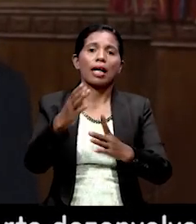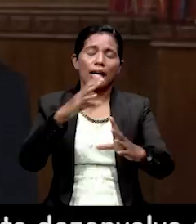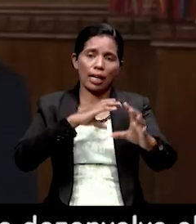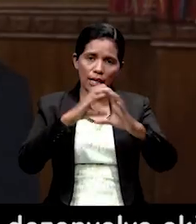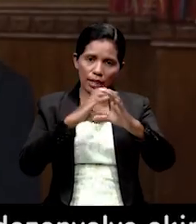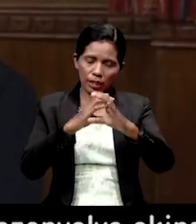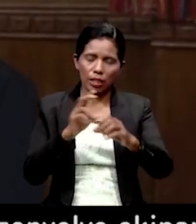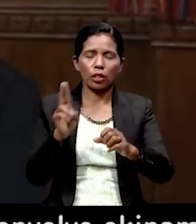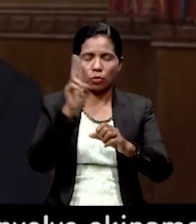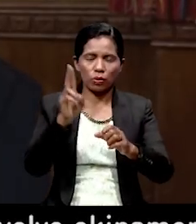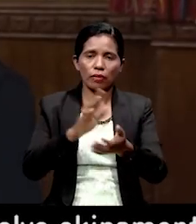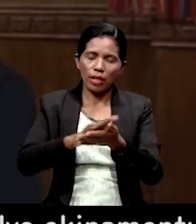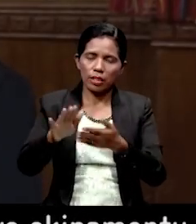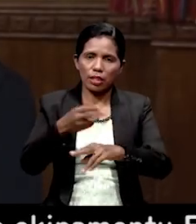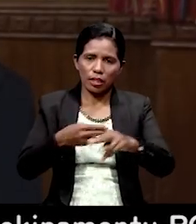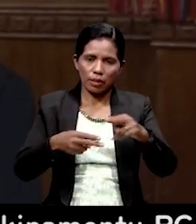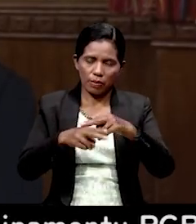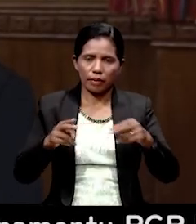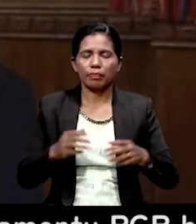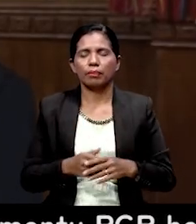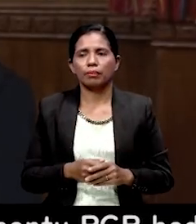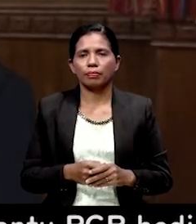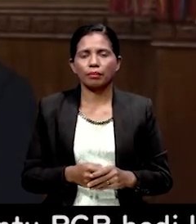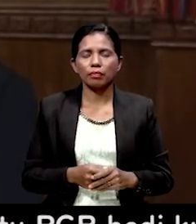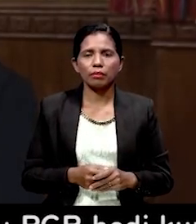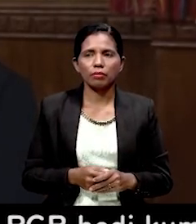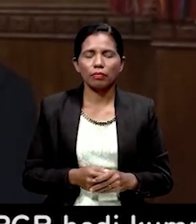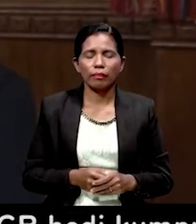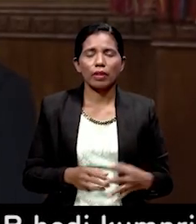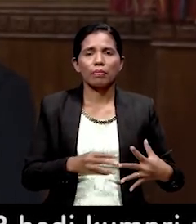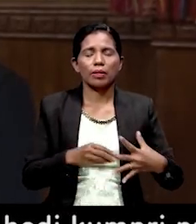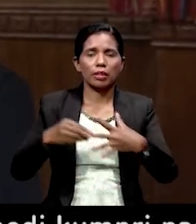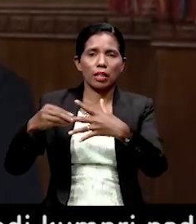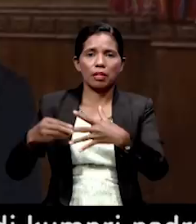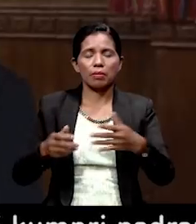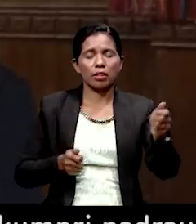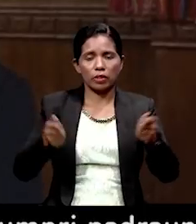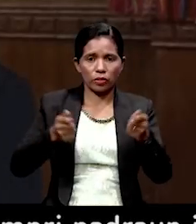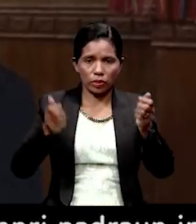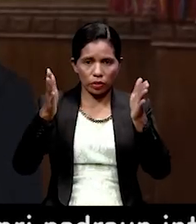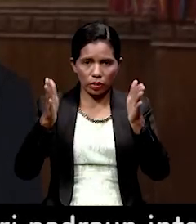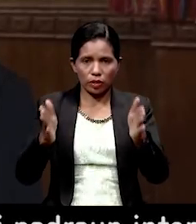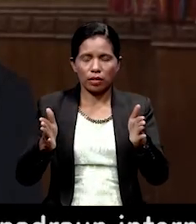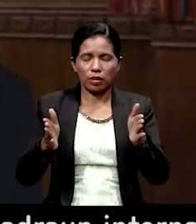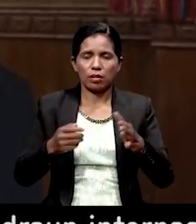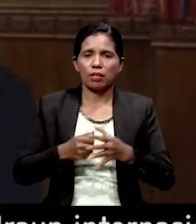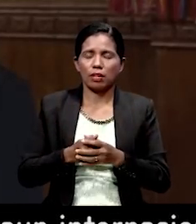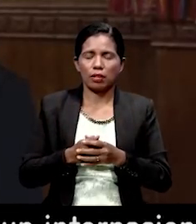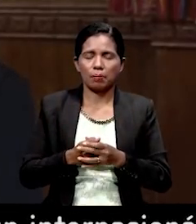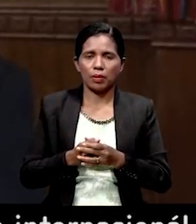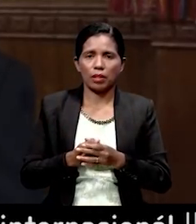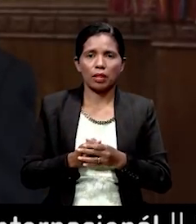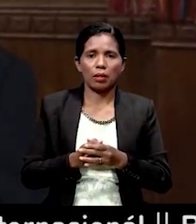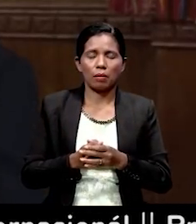carregar bebê fazer lima. Lili ba condutor sira, nebe conduz transporte público